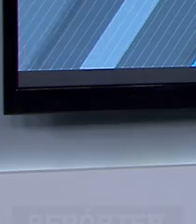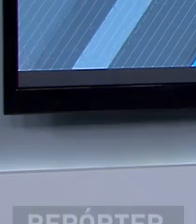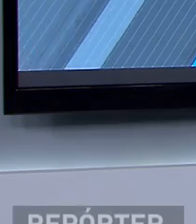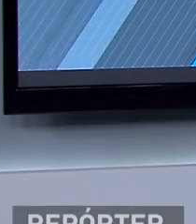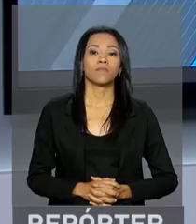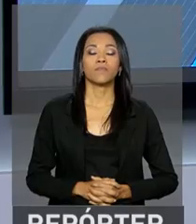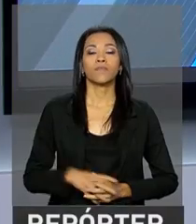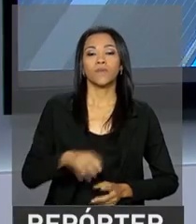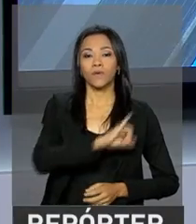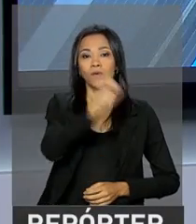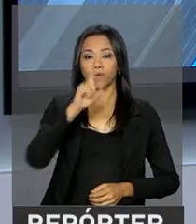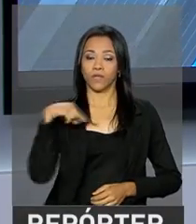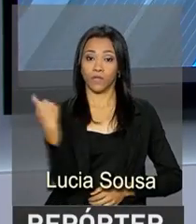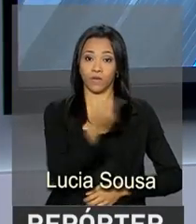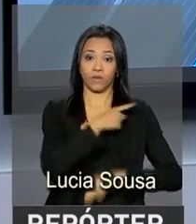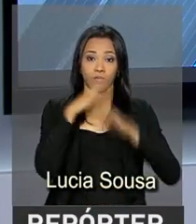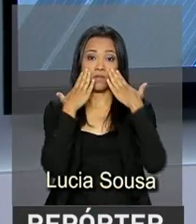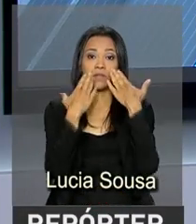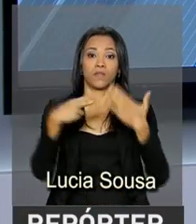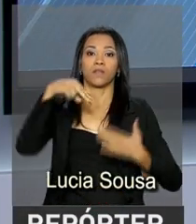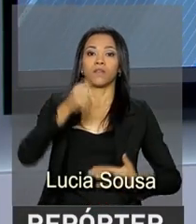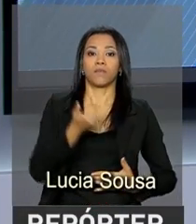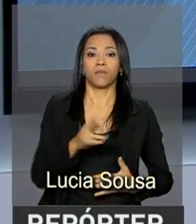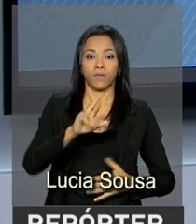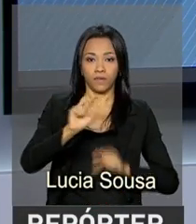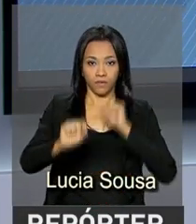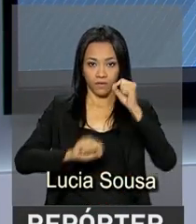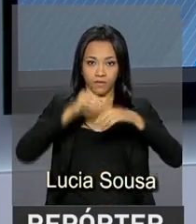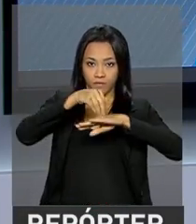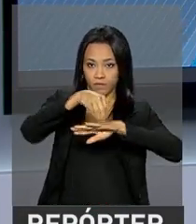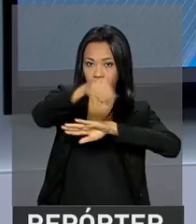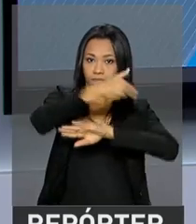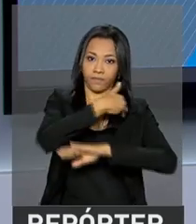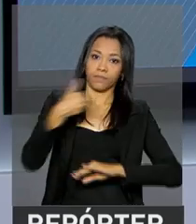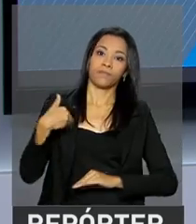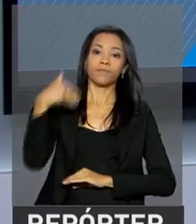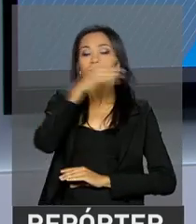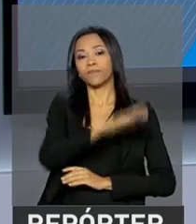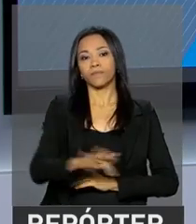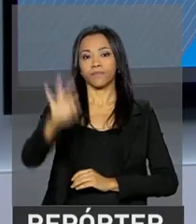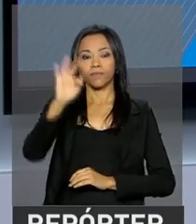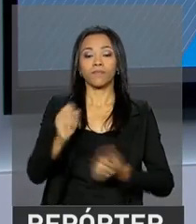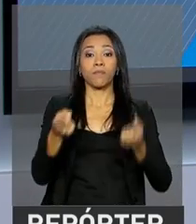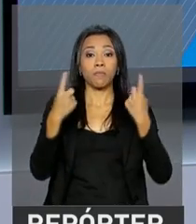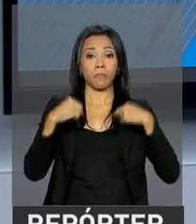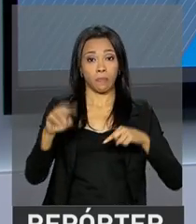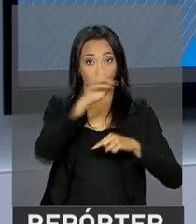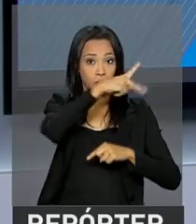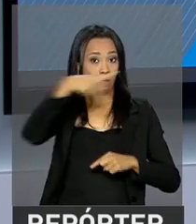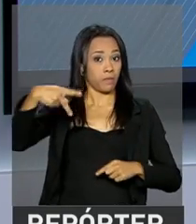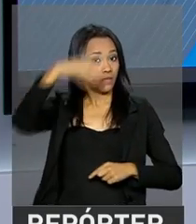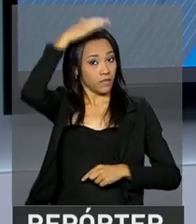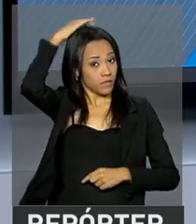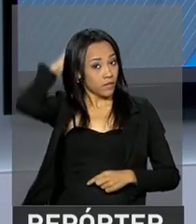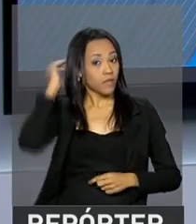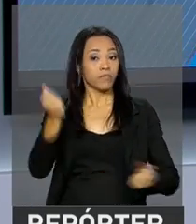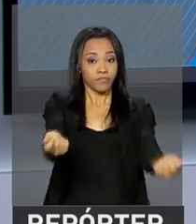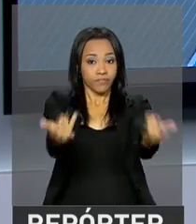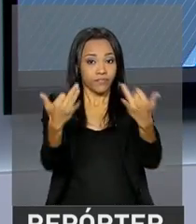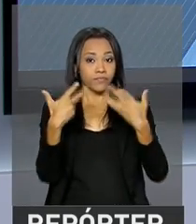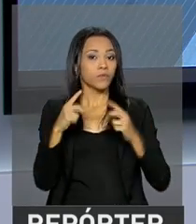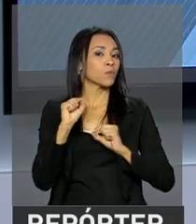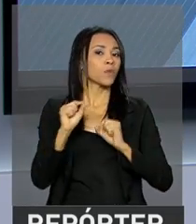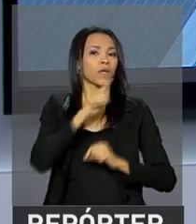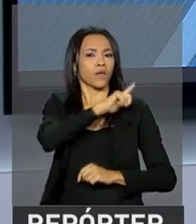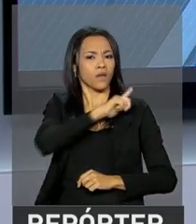lá estamos de volta com o repórter nbr as notícias do governo federal o presidente michel temer recebeu governadores